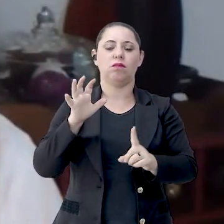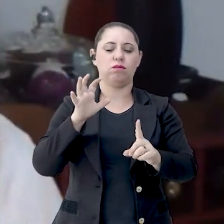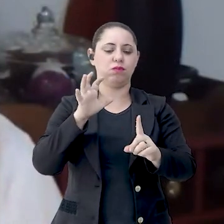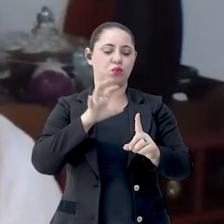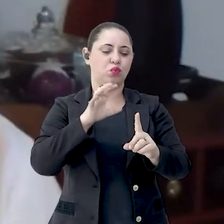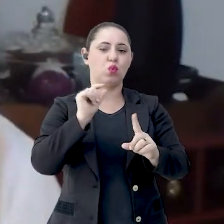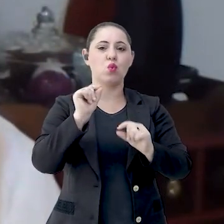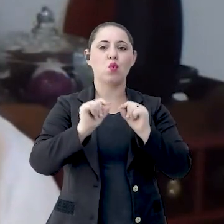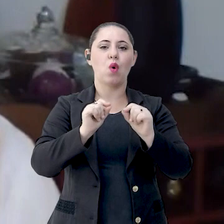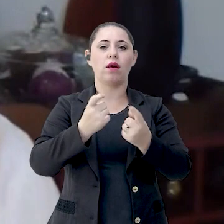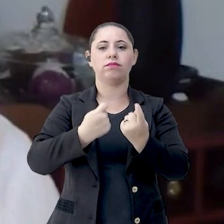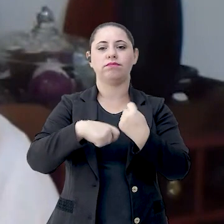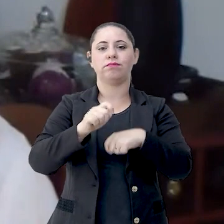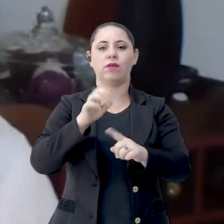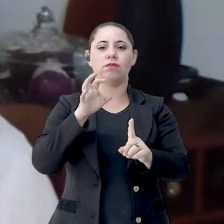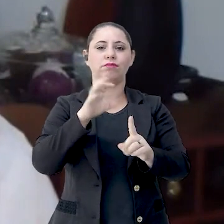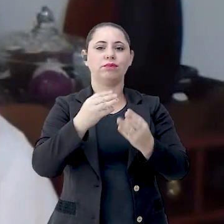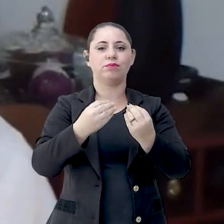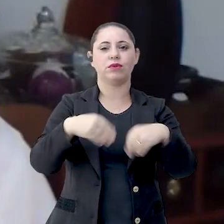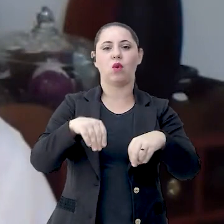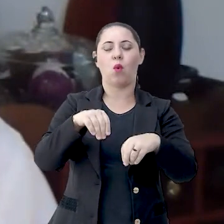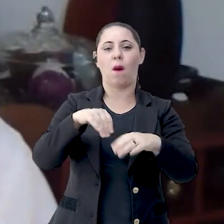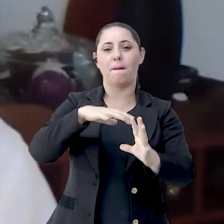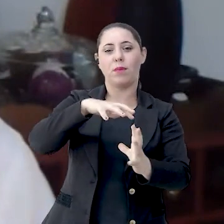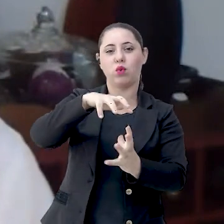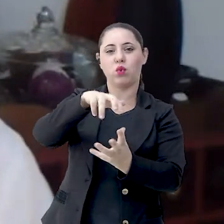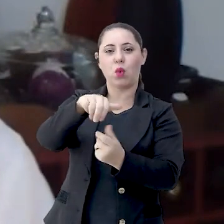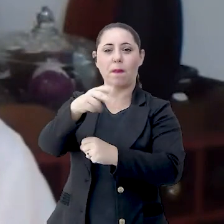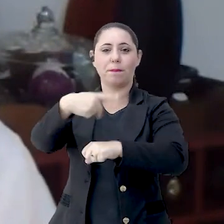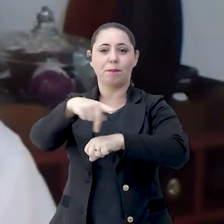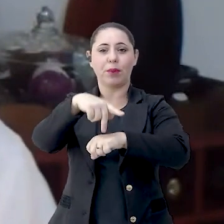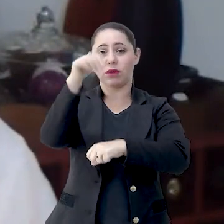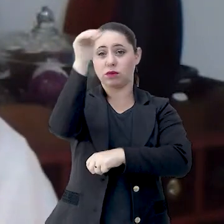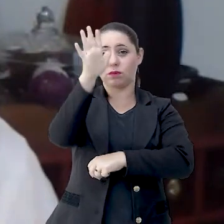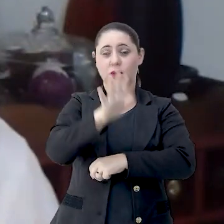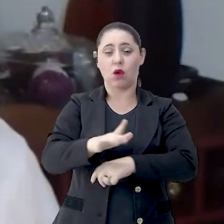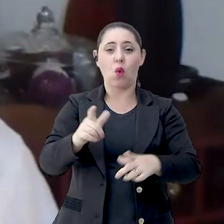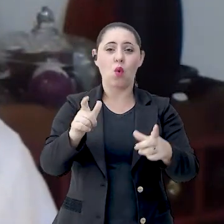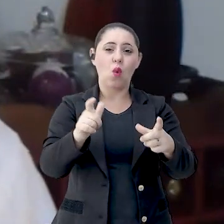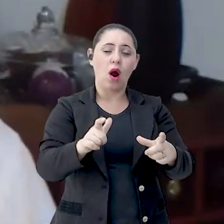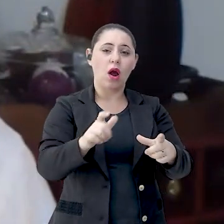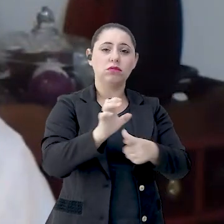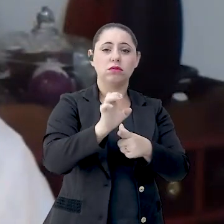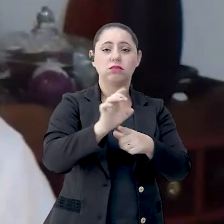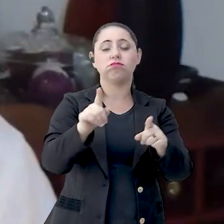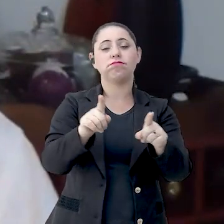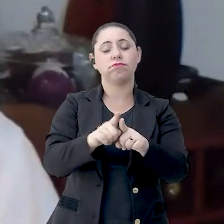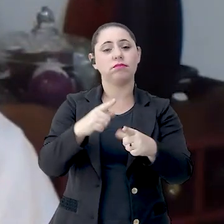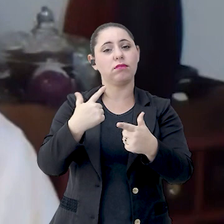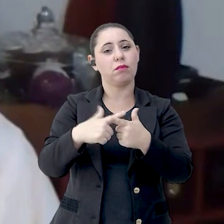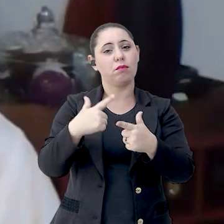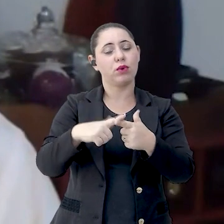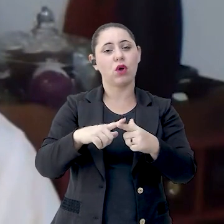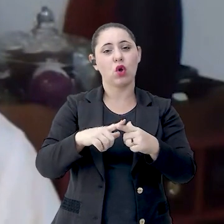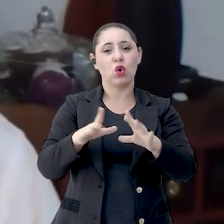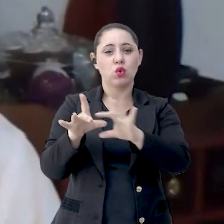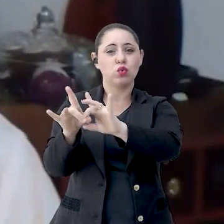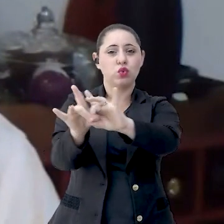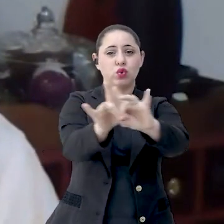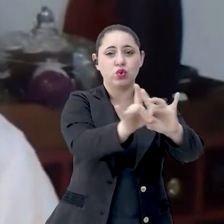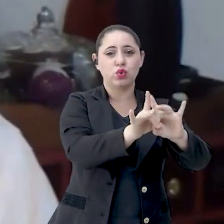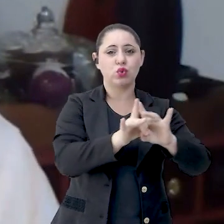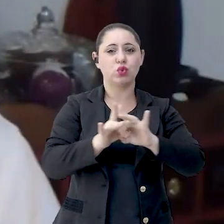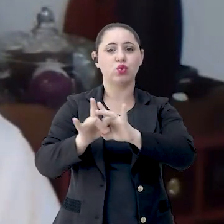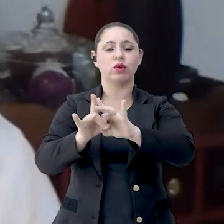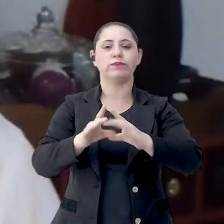obviamente, refletiu na economia, né? Nós tivemos impacto na economia mundial, na economia brasileira, economia local, porque está tudo